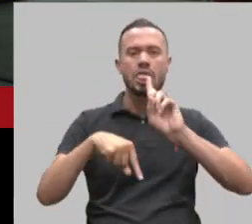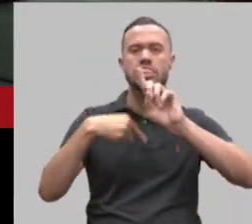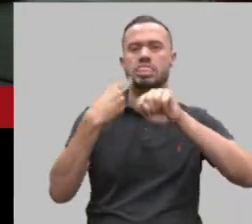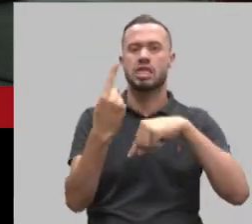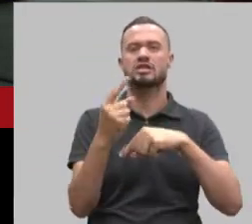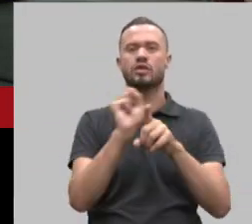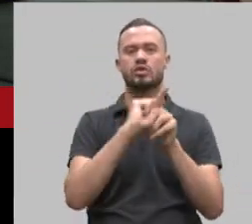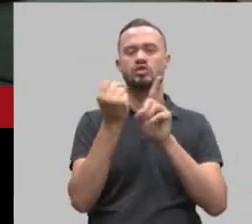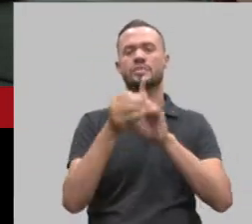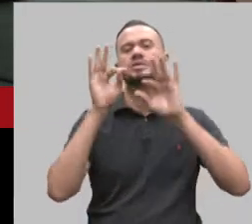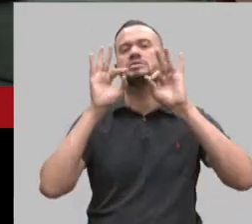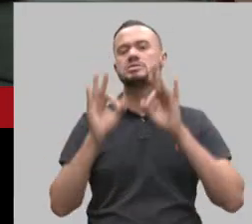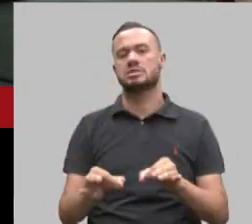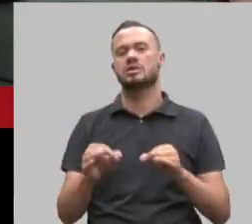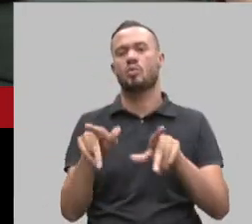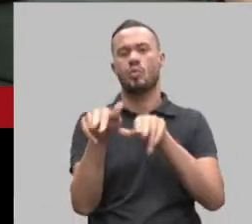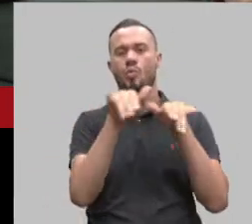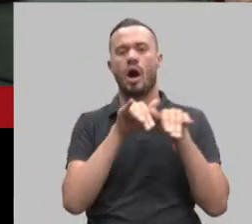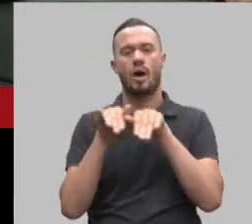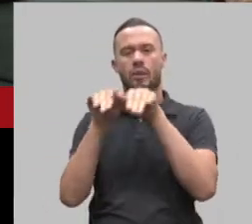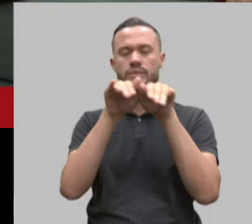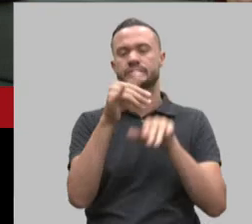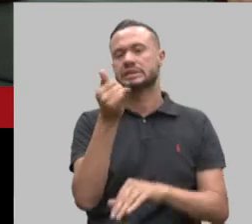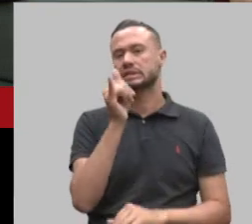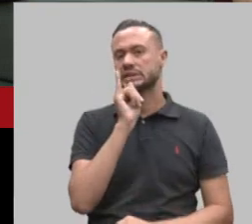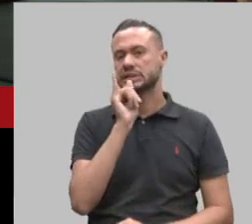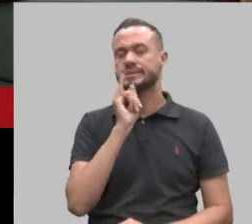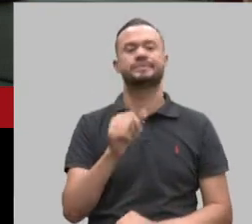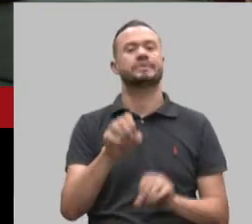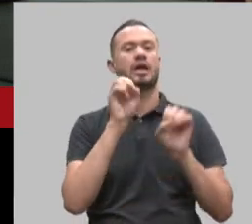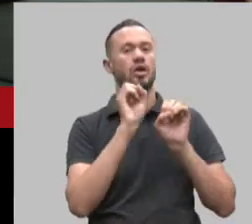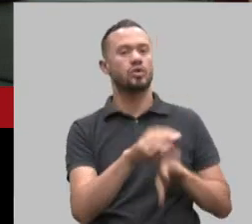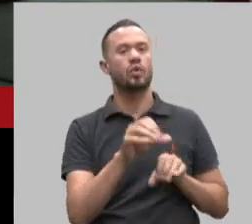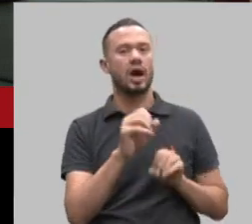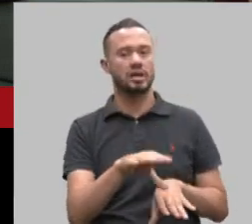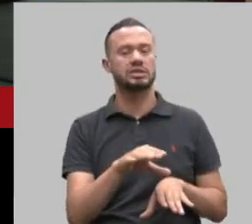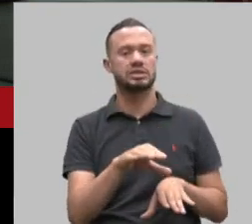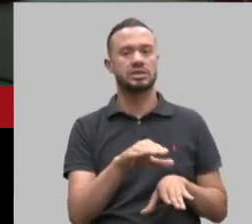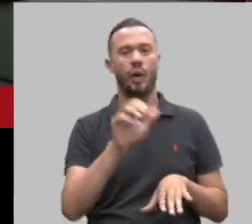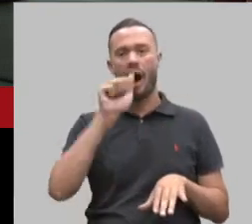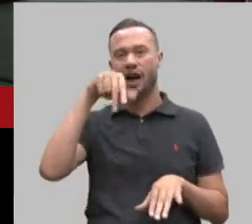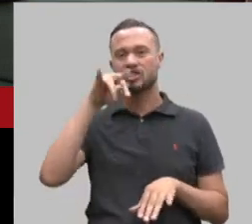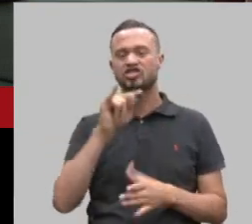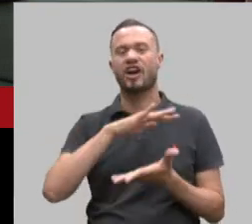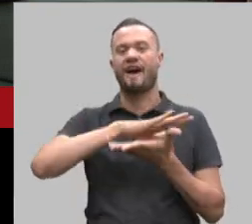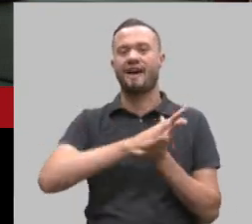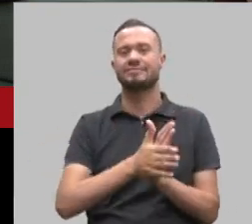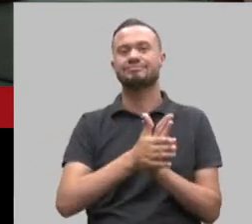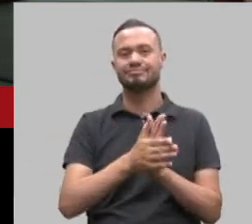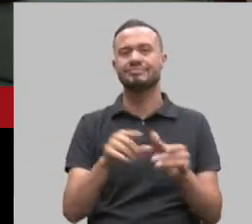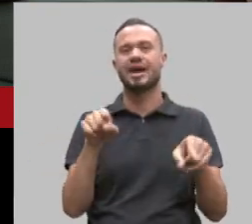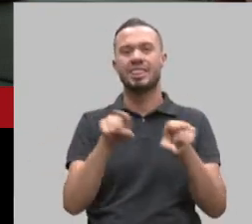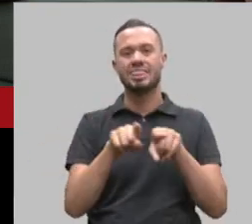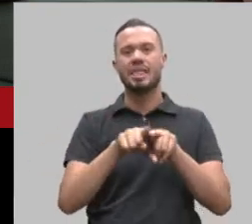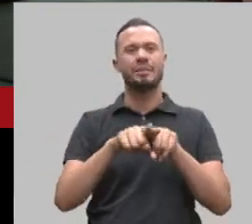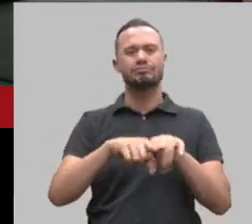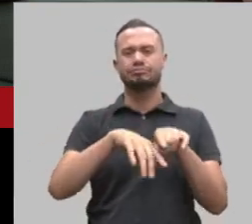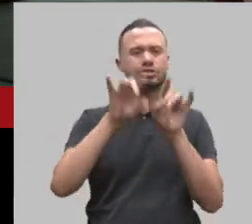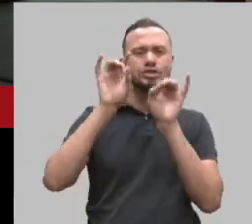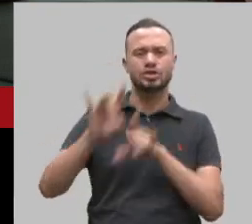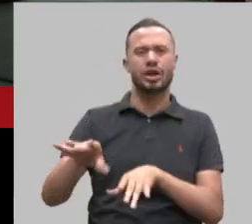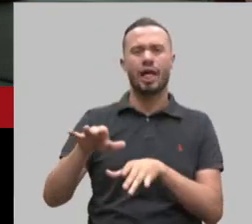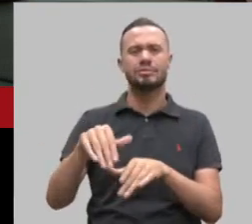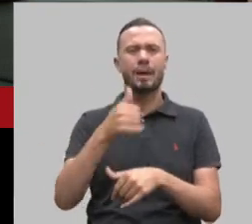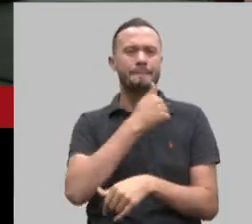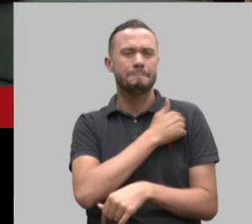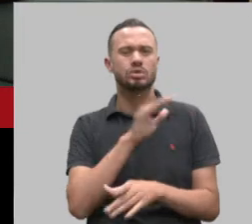justa itria por exemplo a educação antiracista abordará a desconstrução dos preconceitos sociais